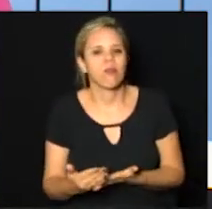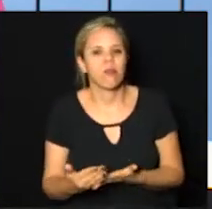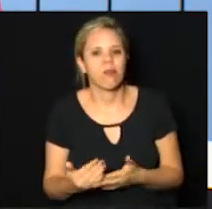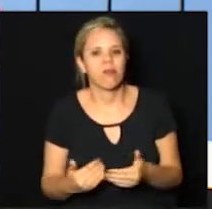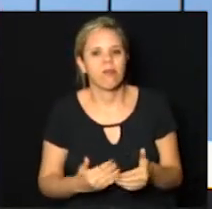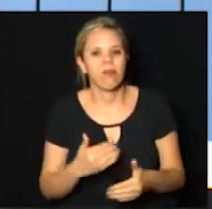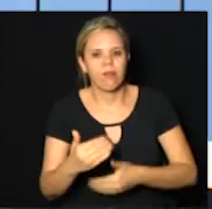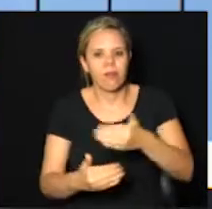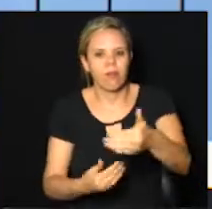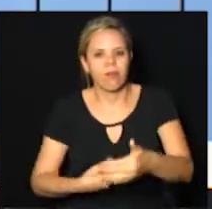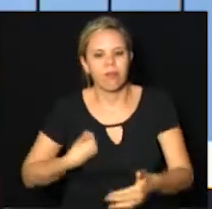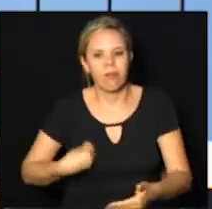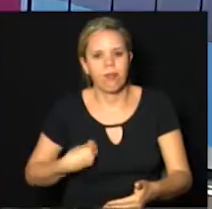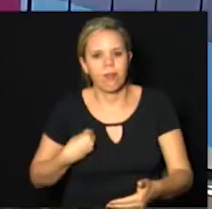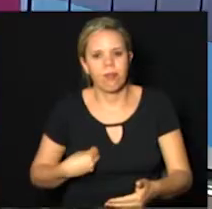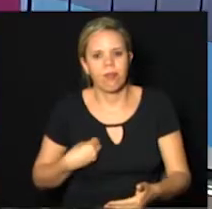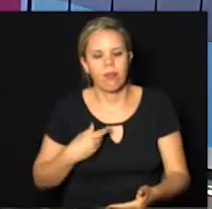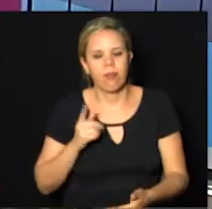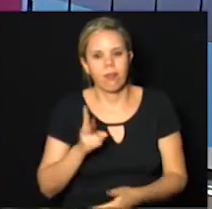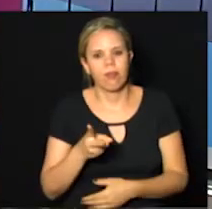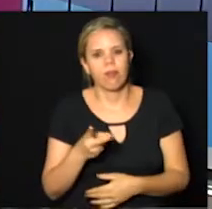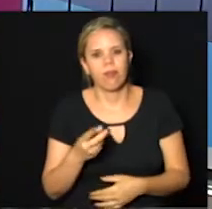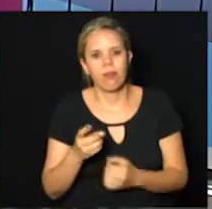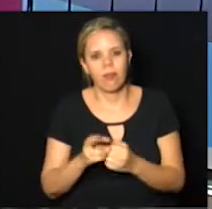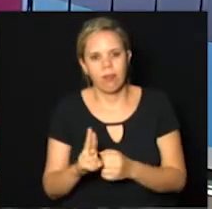vida, mais um caminho a seguir, né, doutora?